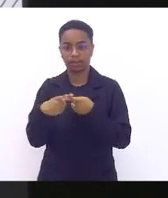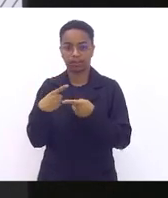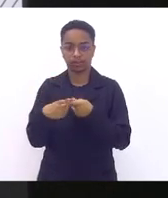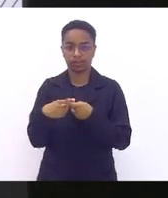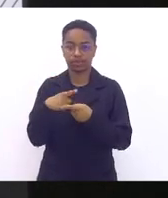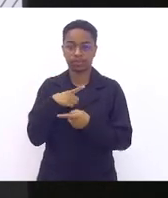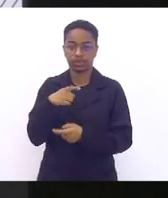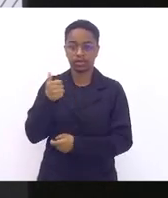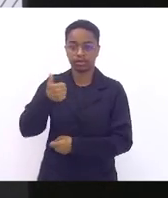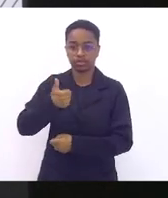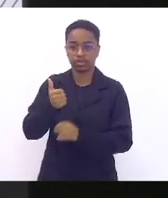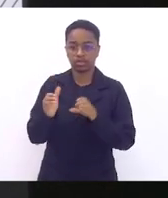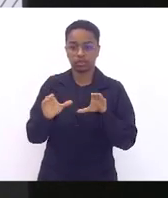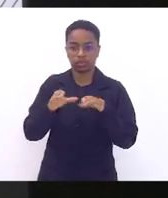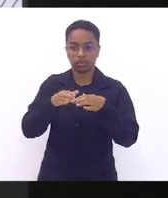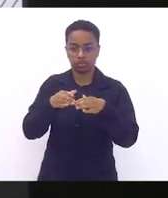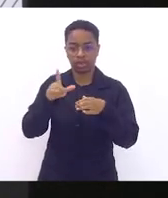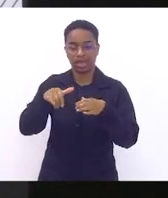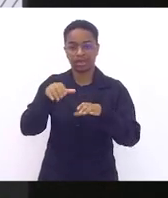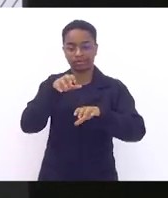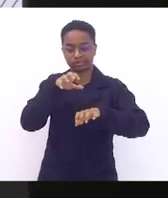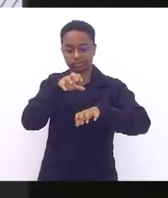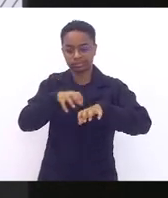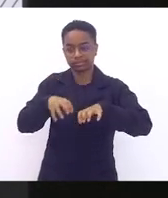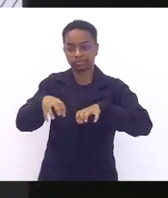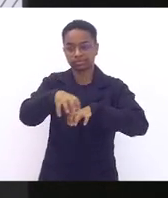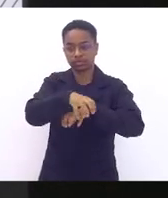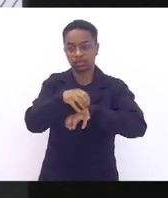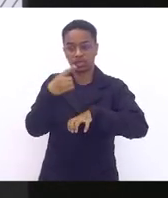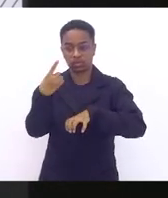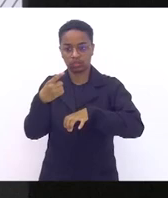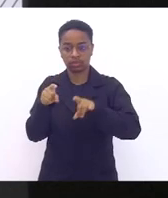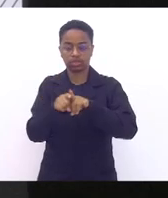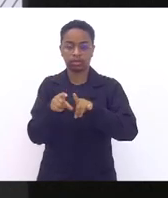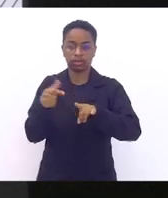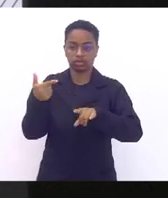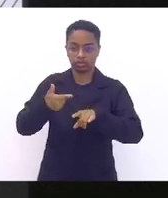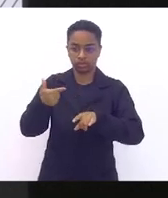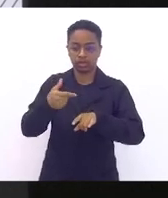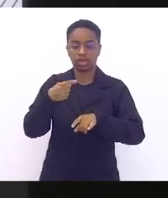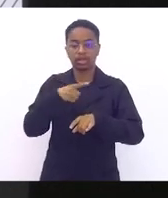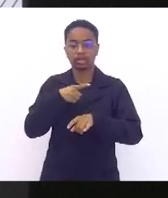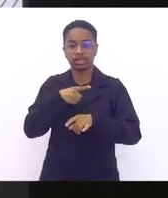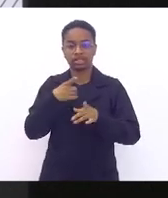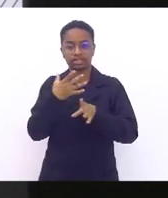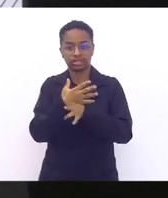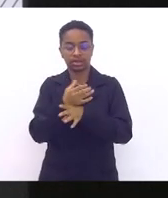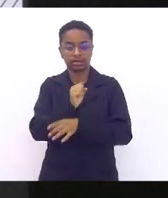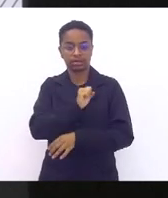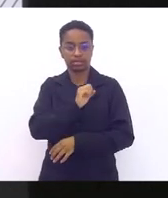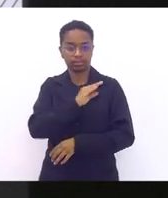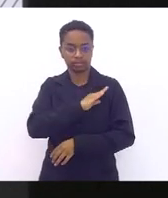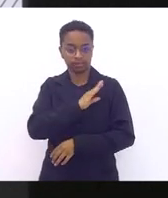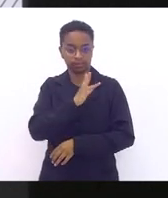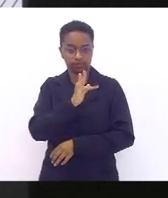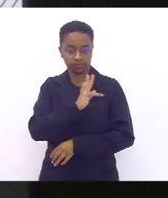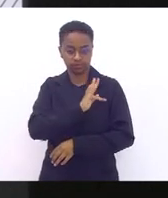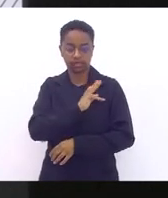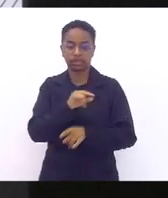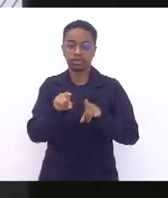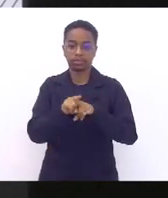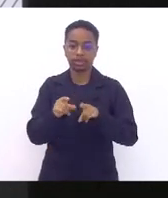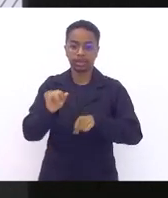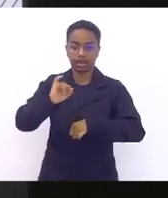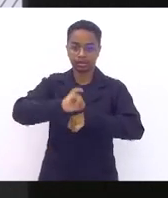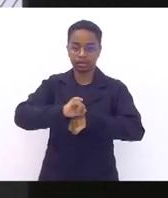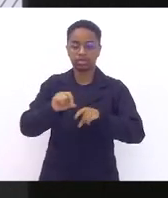primeiro aglomerado ali é a região metropolitana 1 e 2, né? Os municípios da Baixada, com a capital, e os municípios